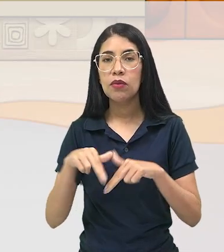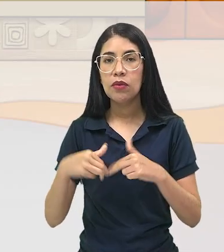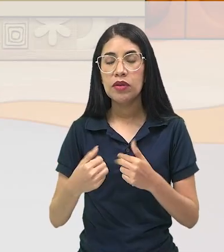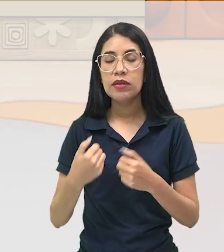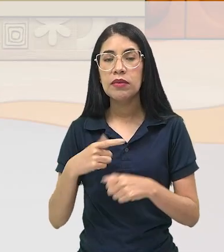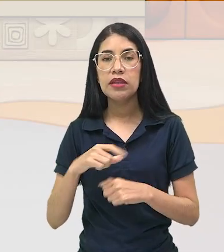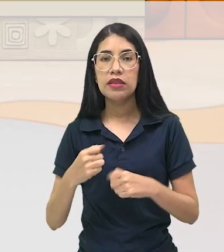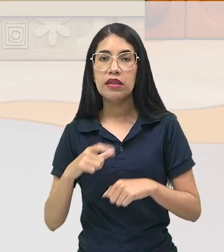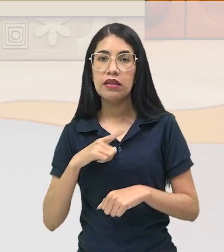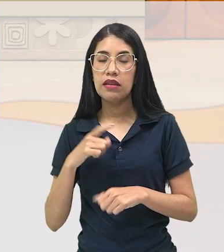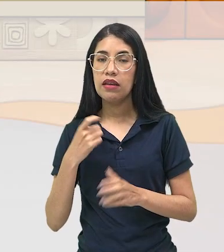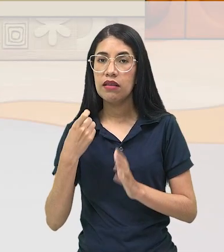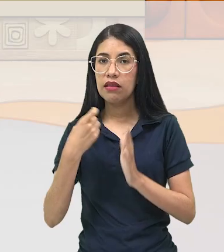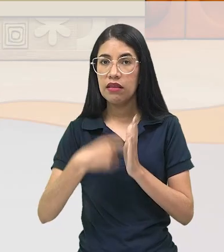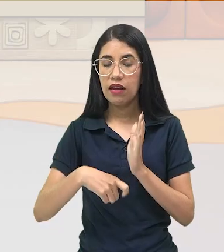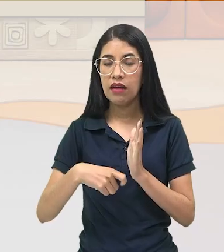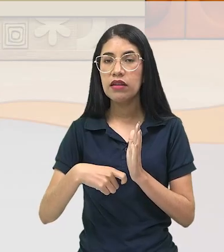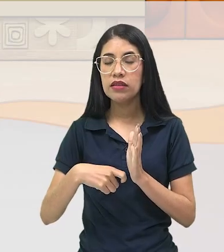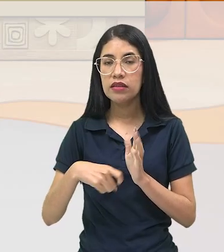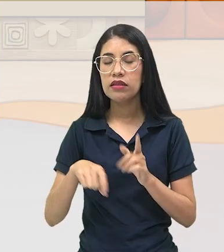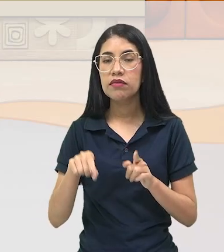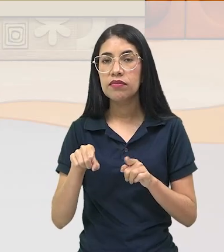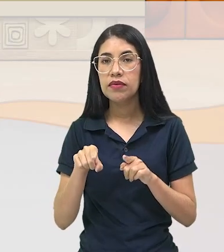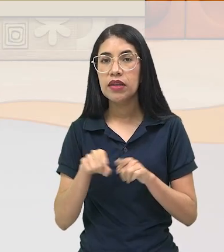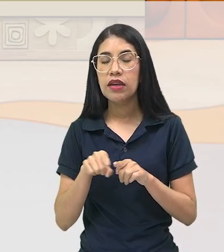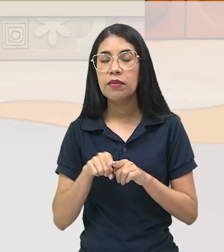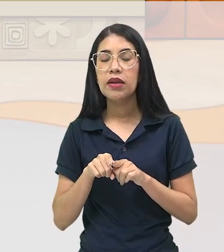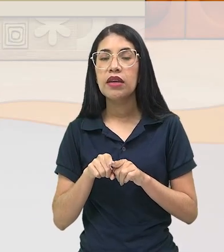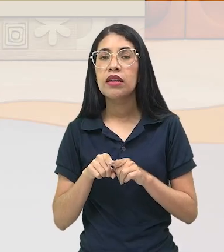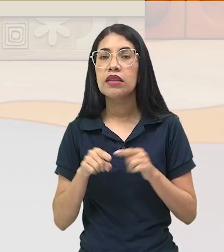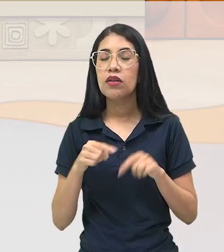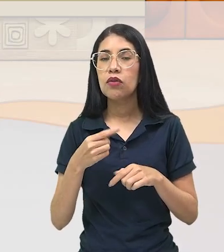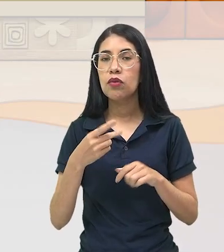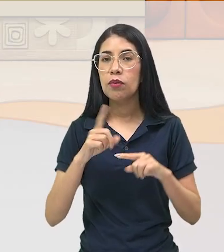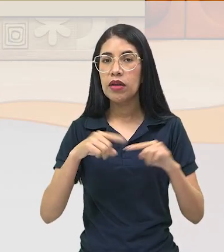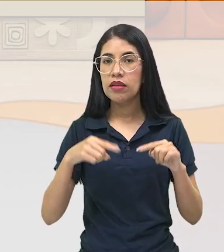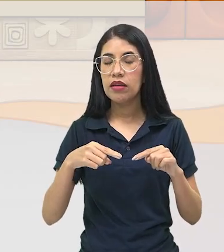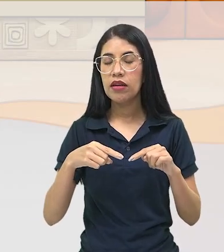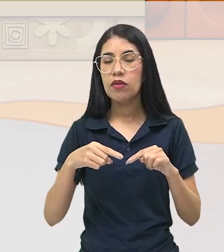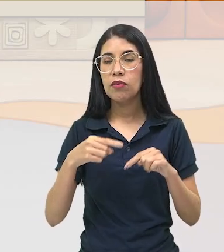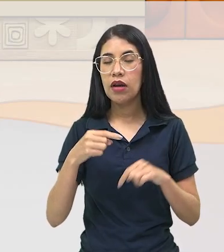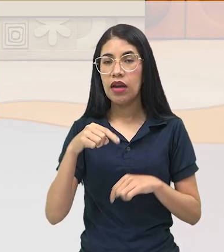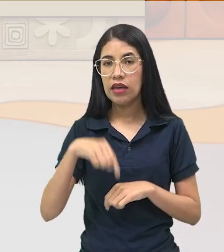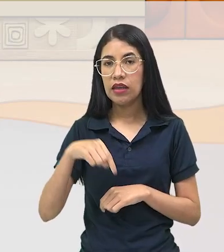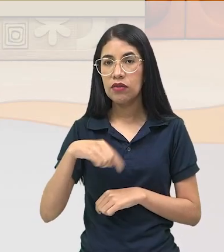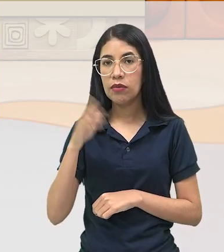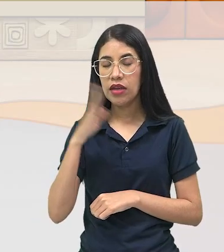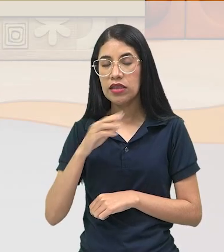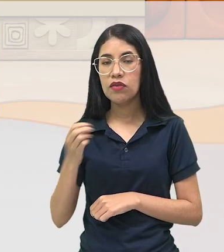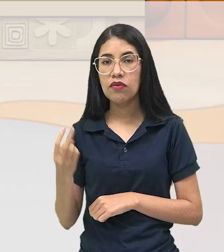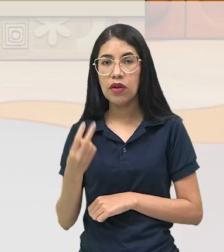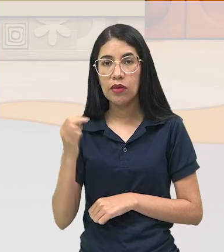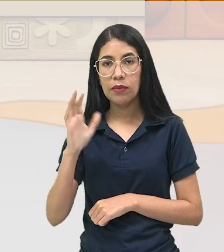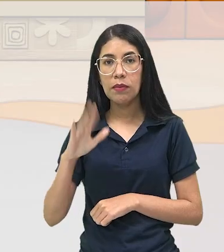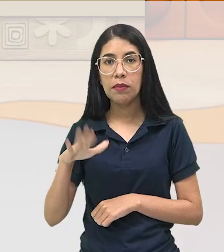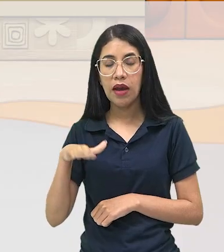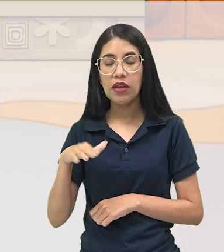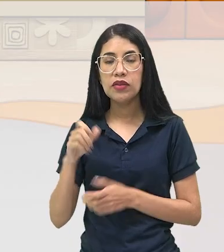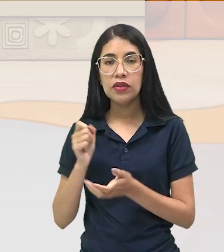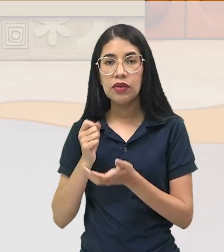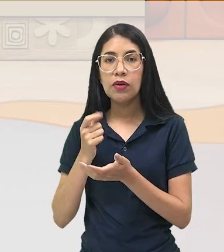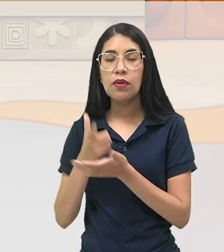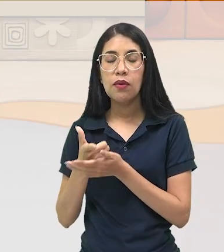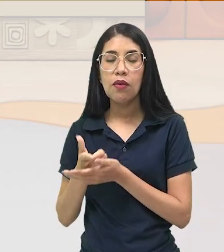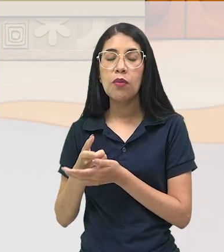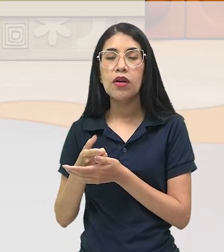produtos, certo? Taxando esses produtos, os nossos produtos aqui, eles ficam mais competitivos, né? Eles ficam mais baratos, aí você vai comprar,